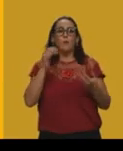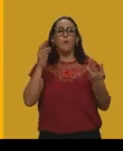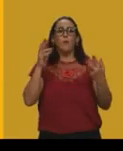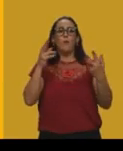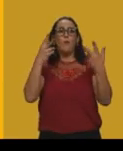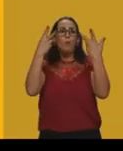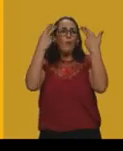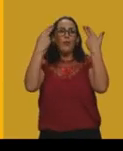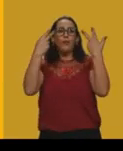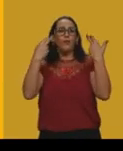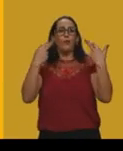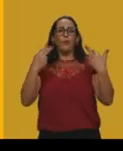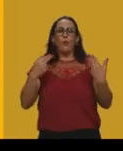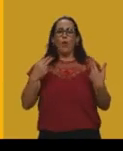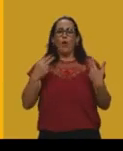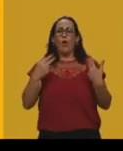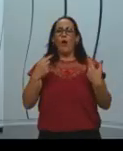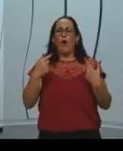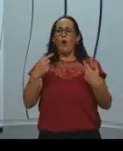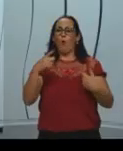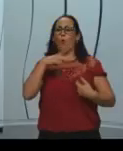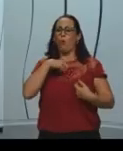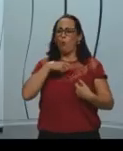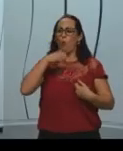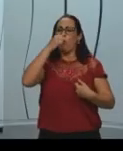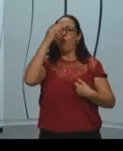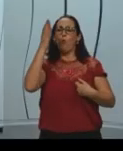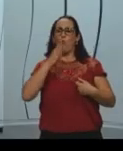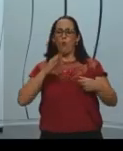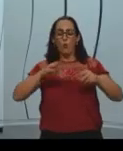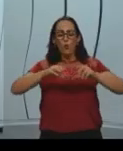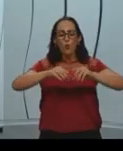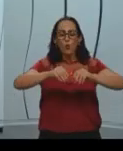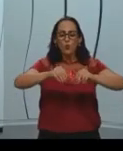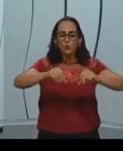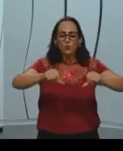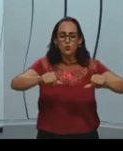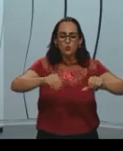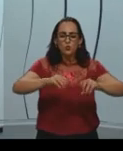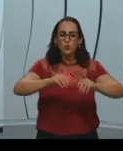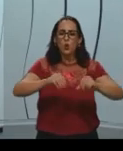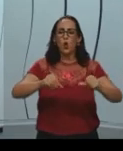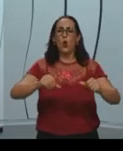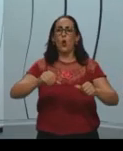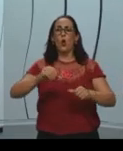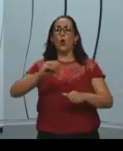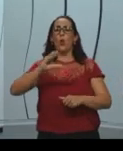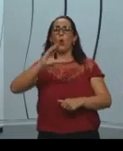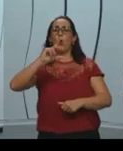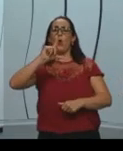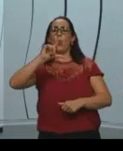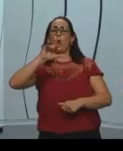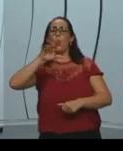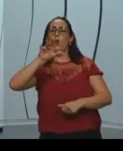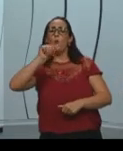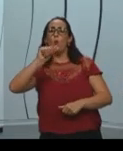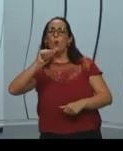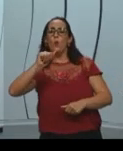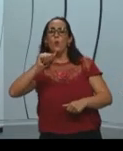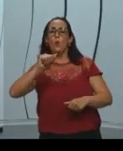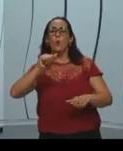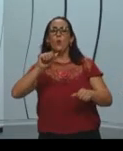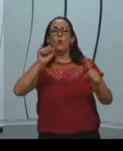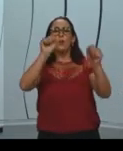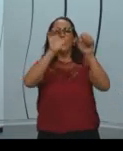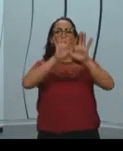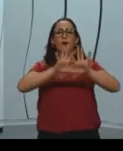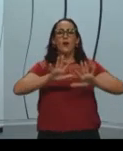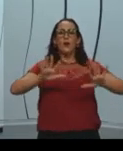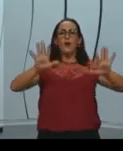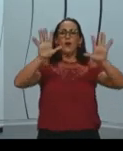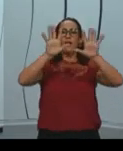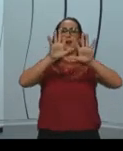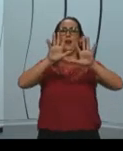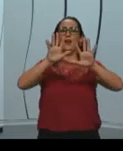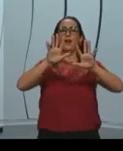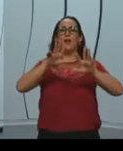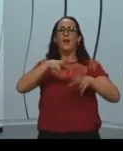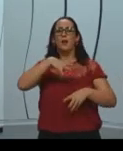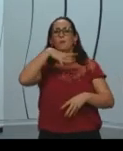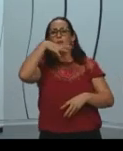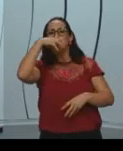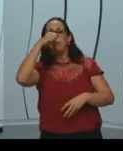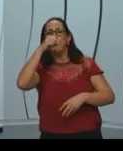do nosso solo, A questão aí do nosso clima, que também ajudava muito. A questão de